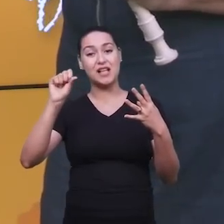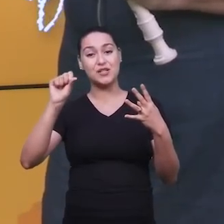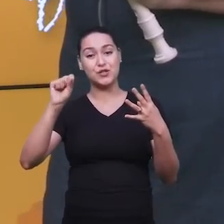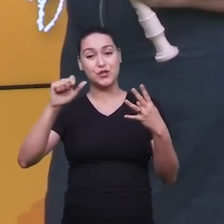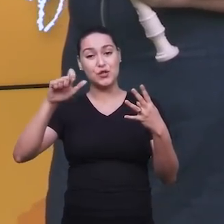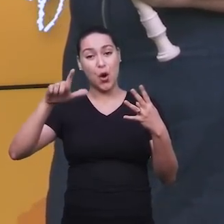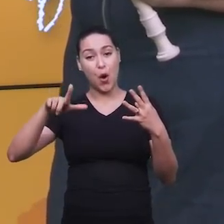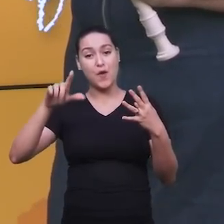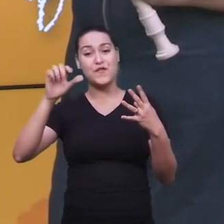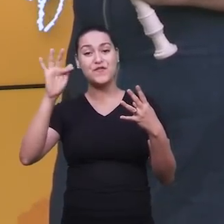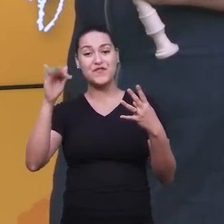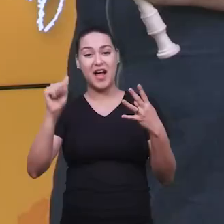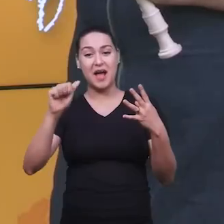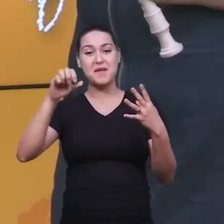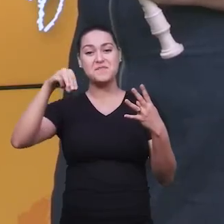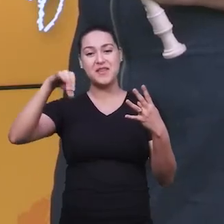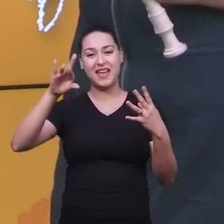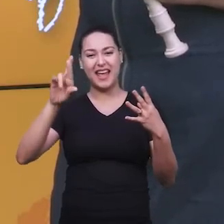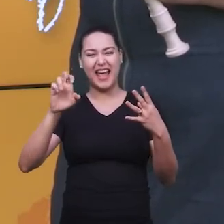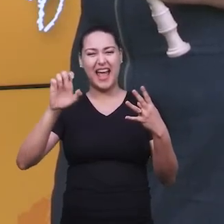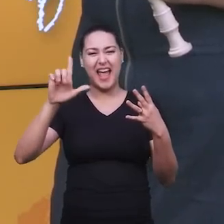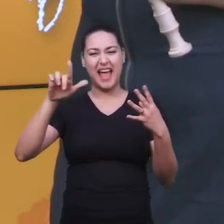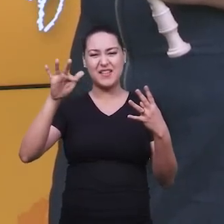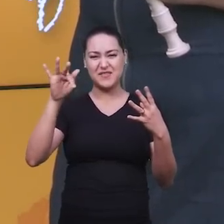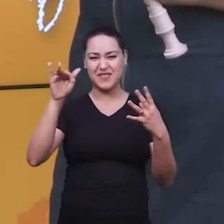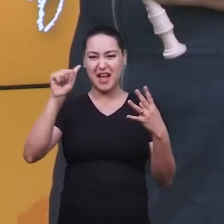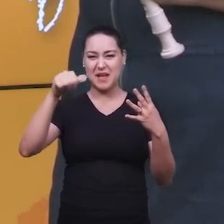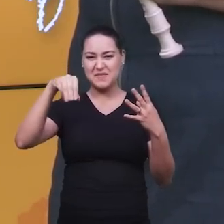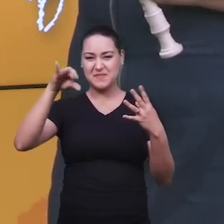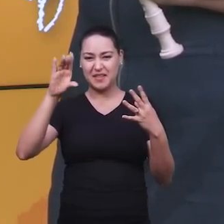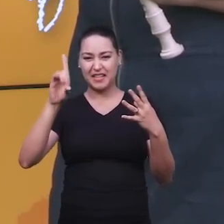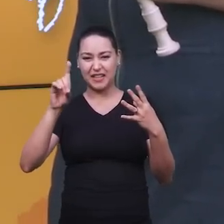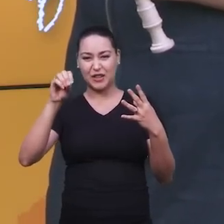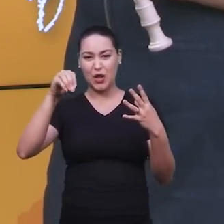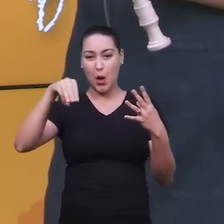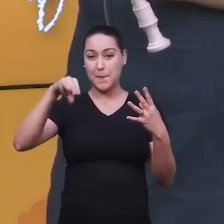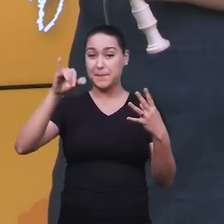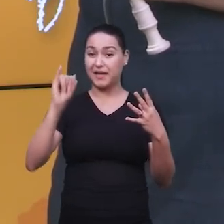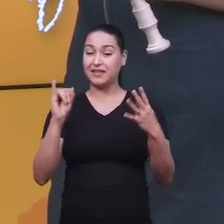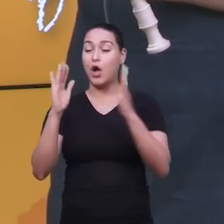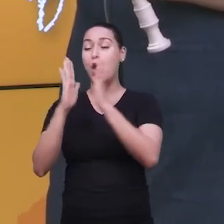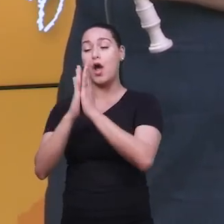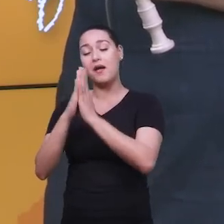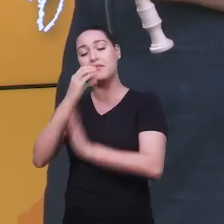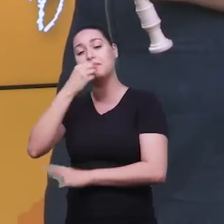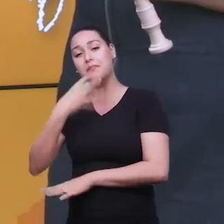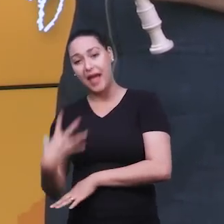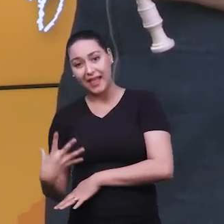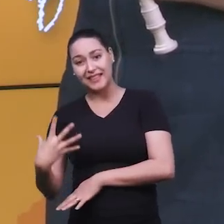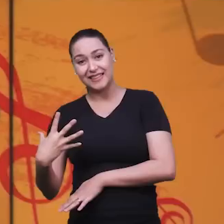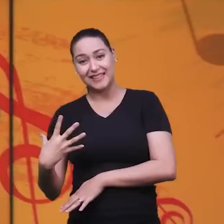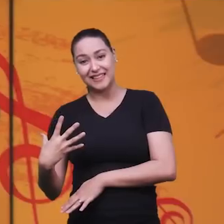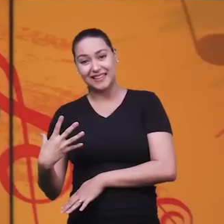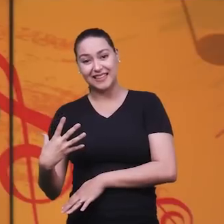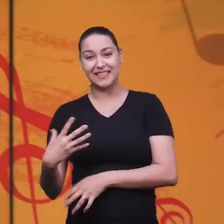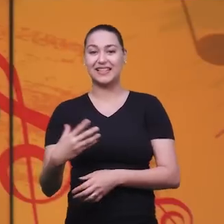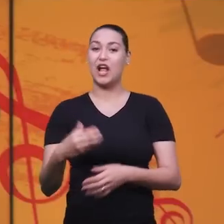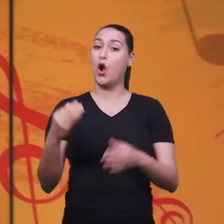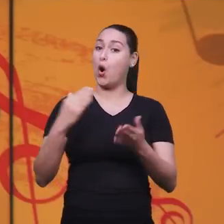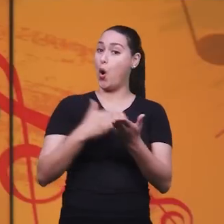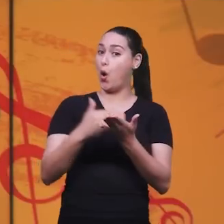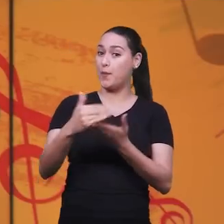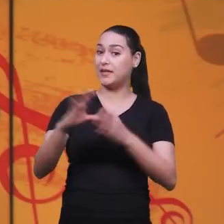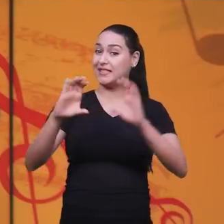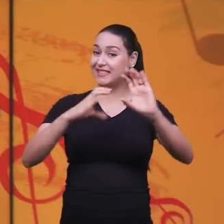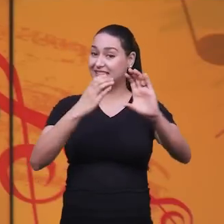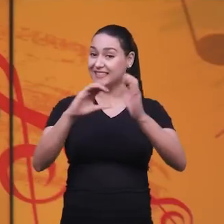Lá, Sol, Fá, Mi, Ré, Fá, Mi, Dó, Mi. Ora faz bem. Já vai